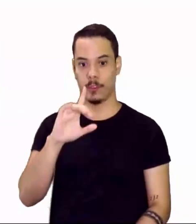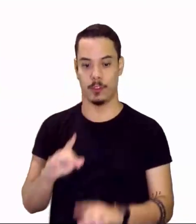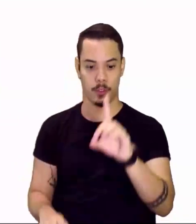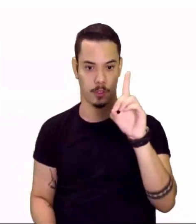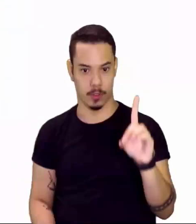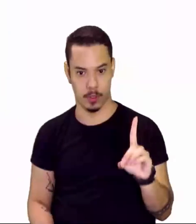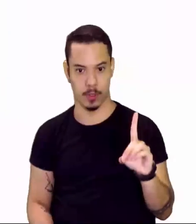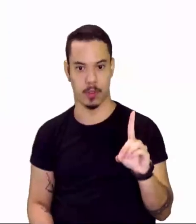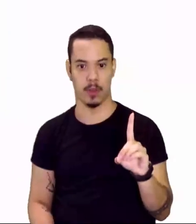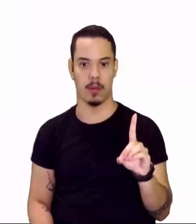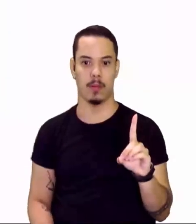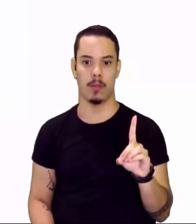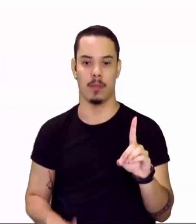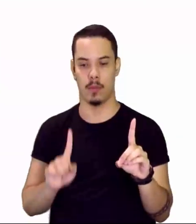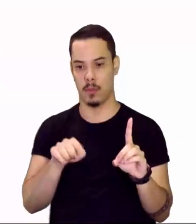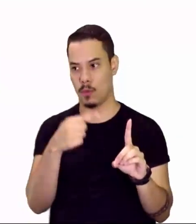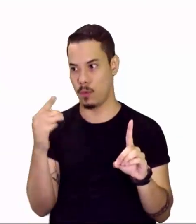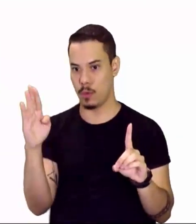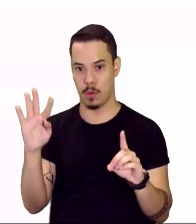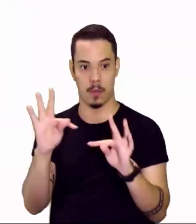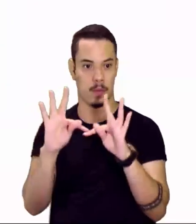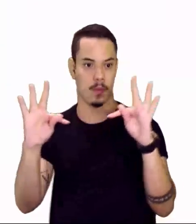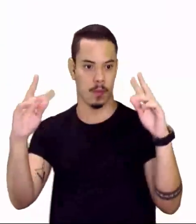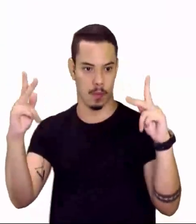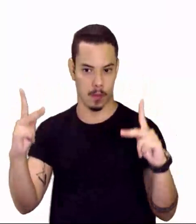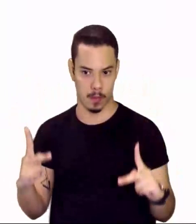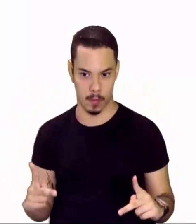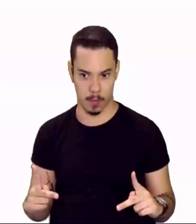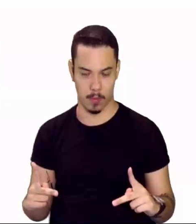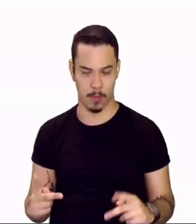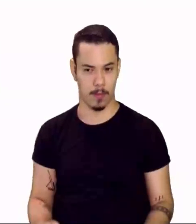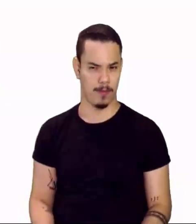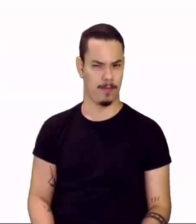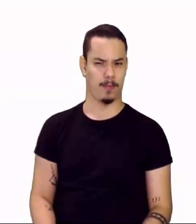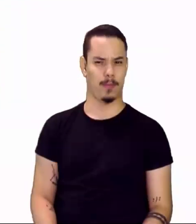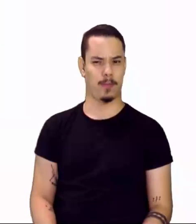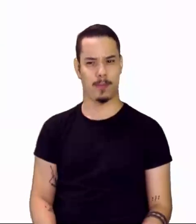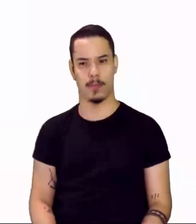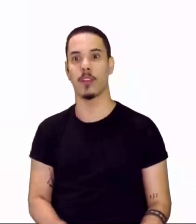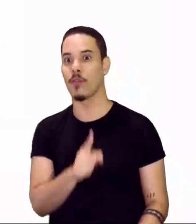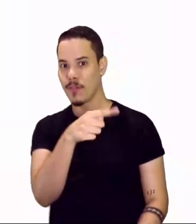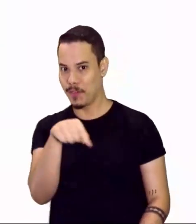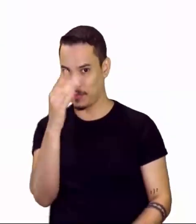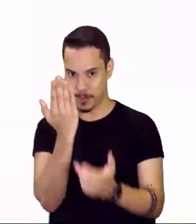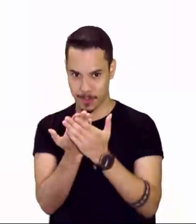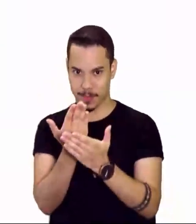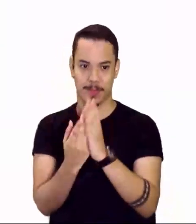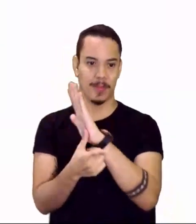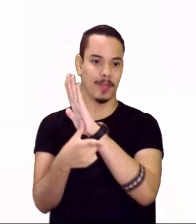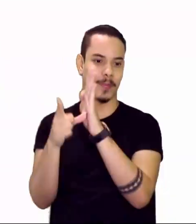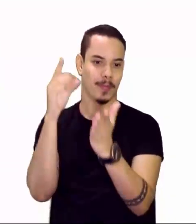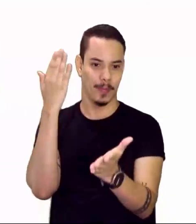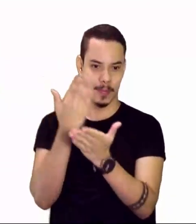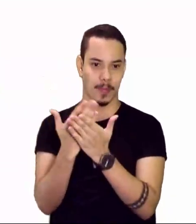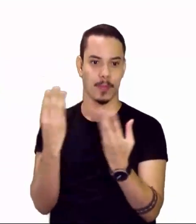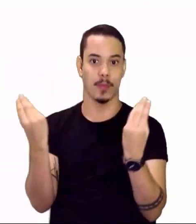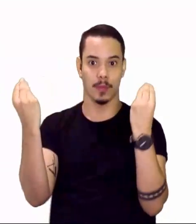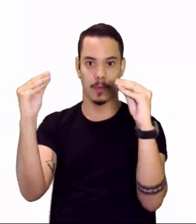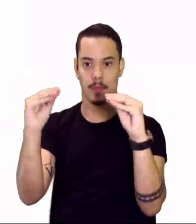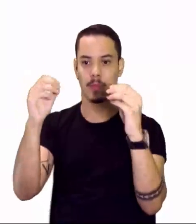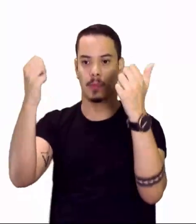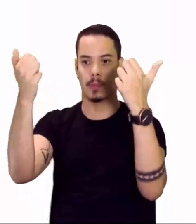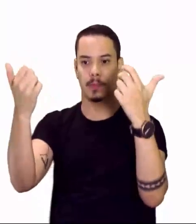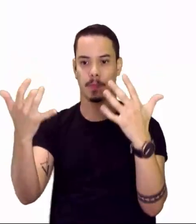do elemento B na tabela periódica. Vocês viram com relação à eletronegatividade o que nós